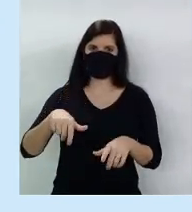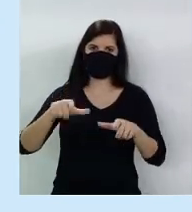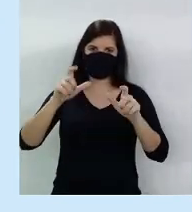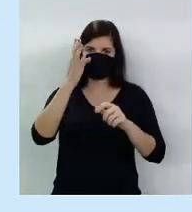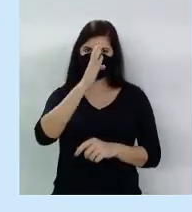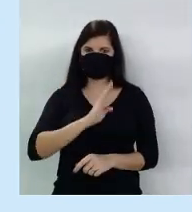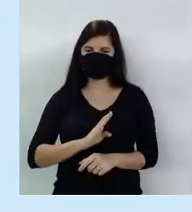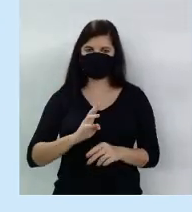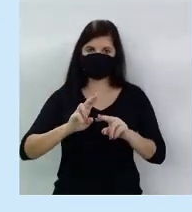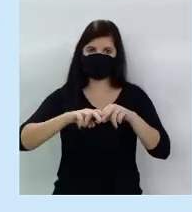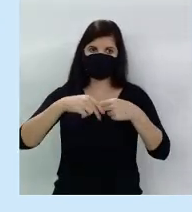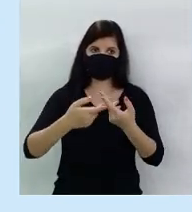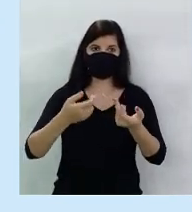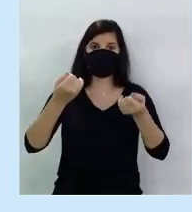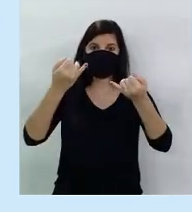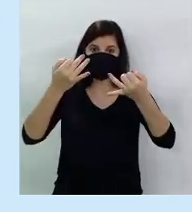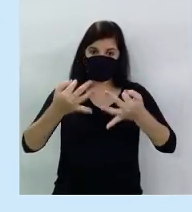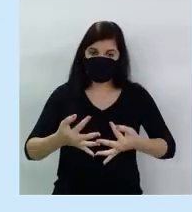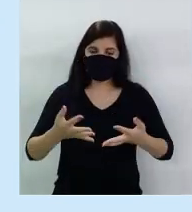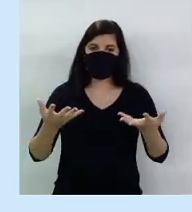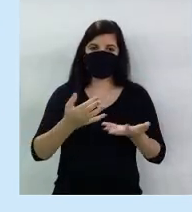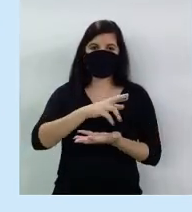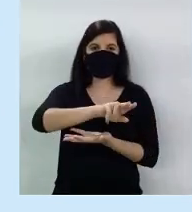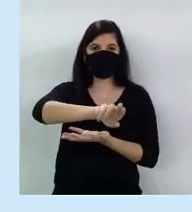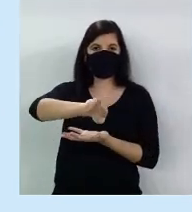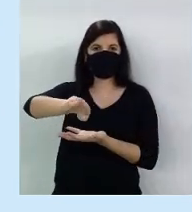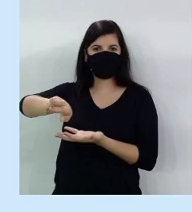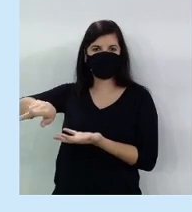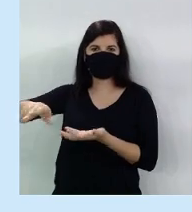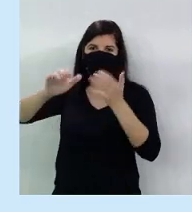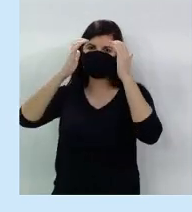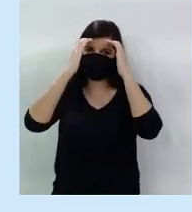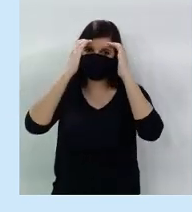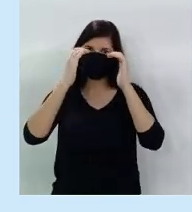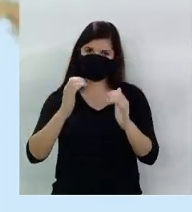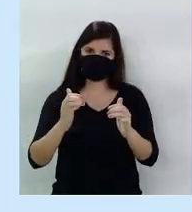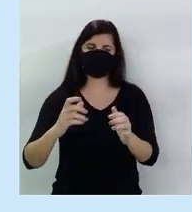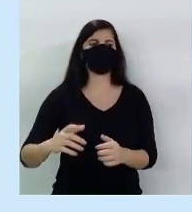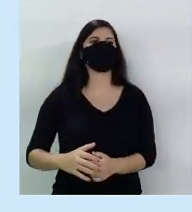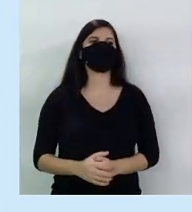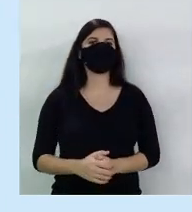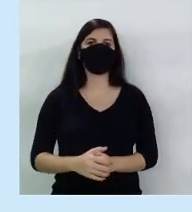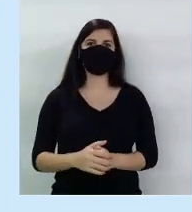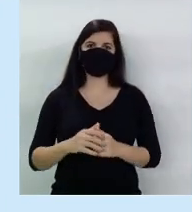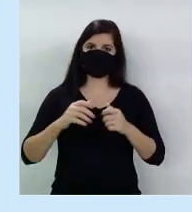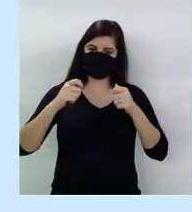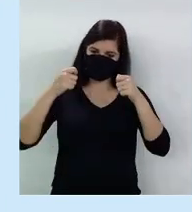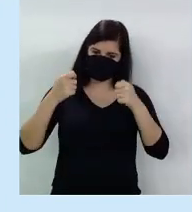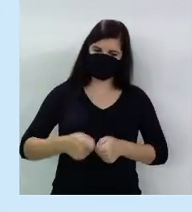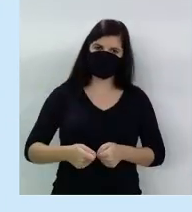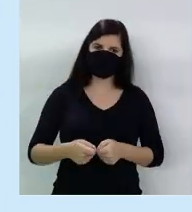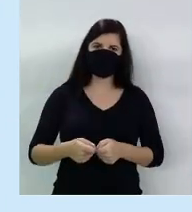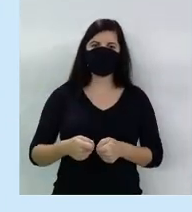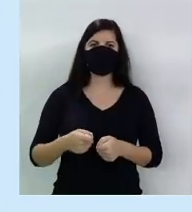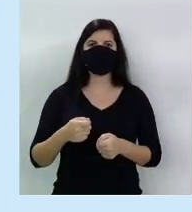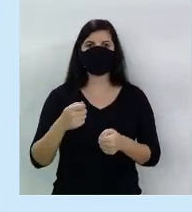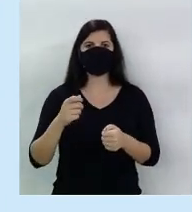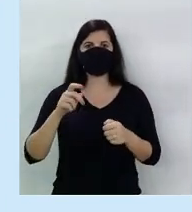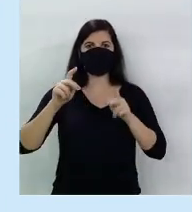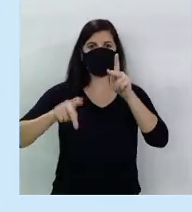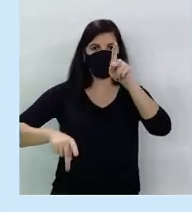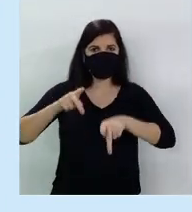isso que o nosso componente busca o quê? Pluralidade, respeito à dignidade, certo, dos